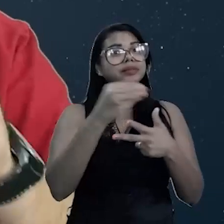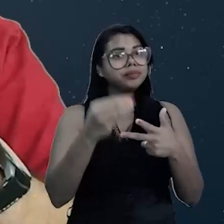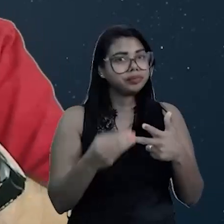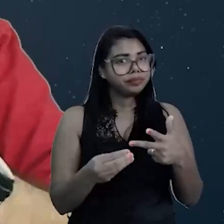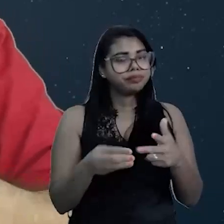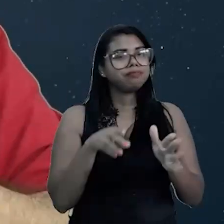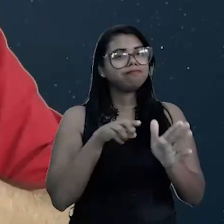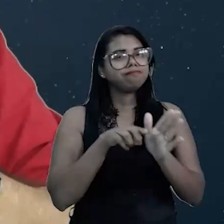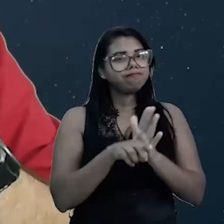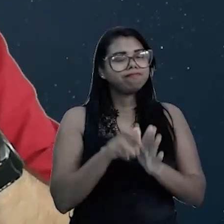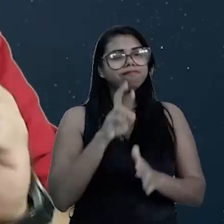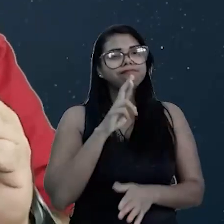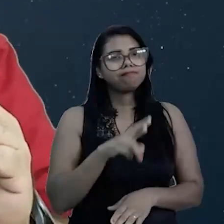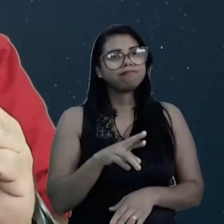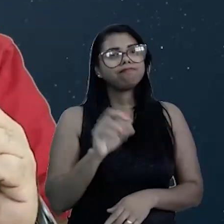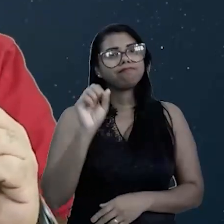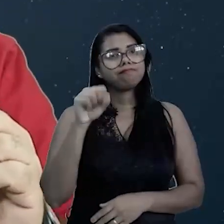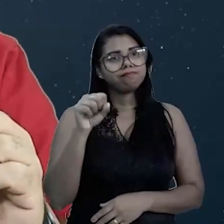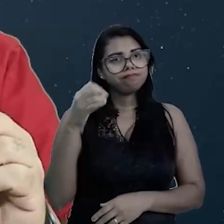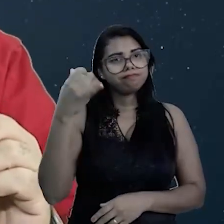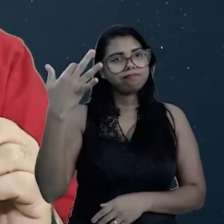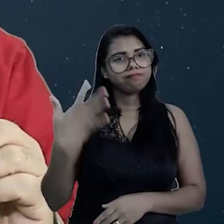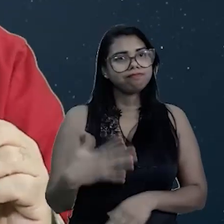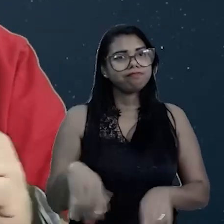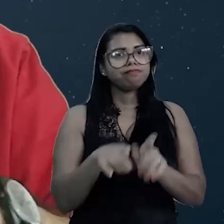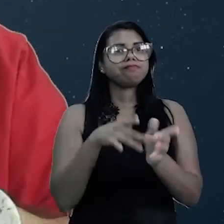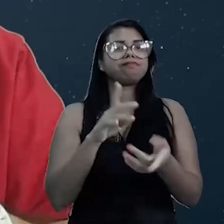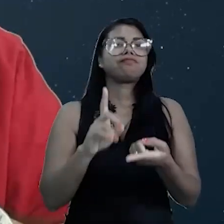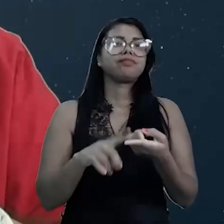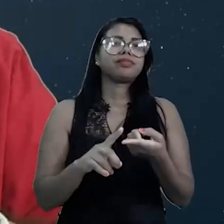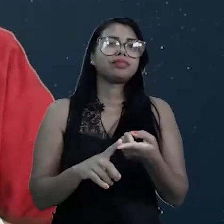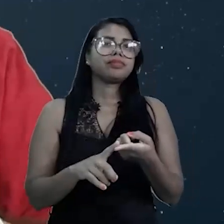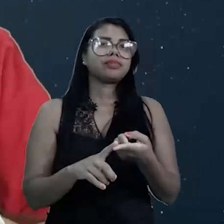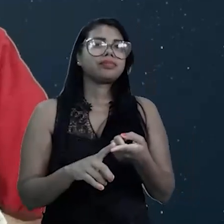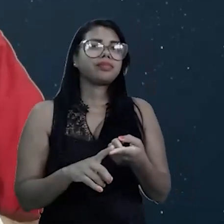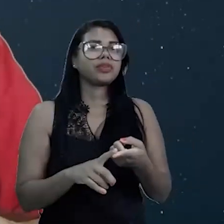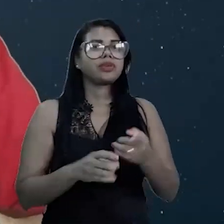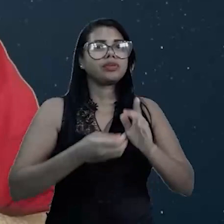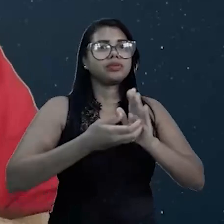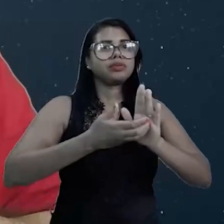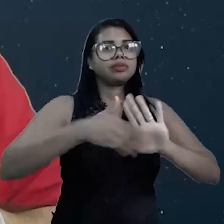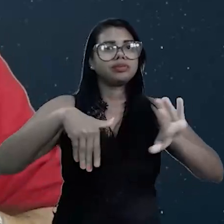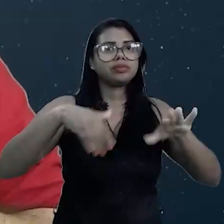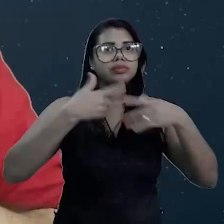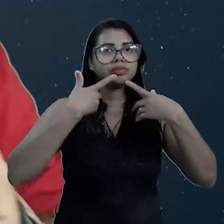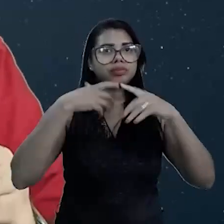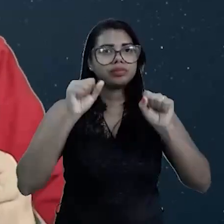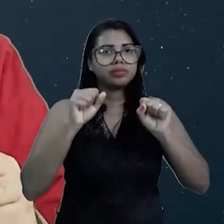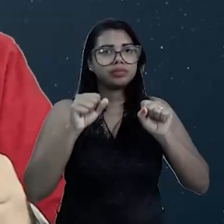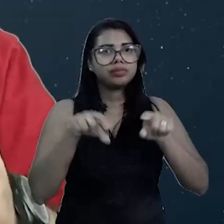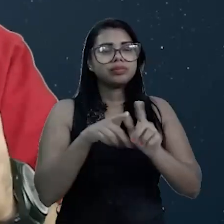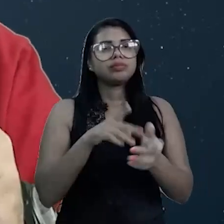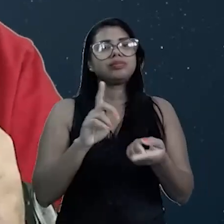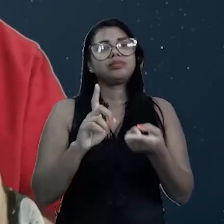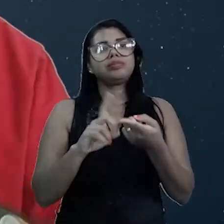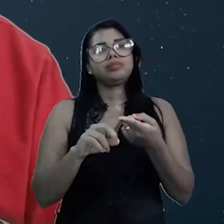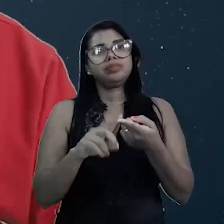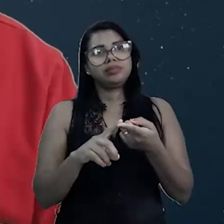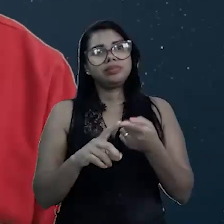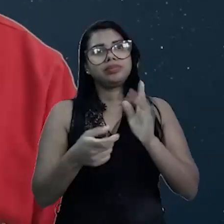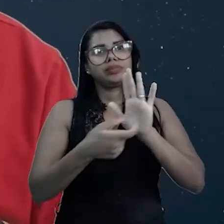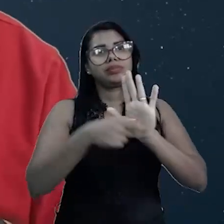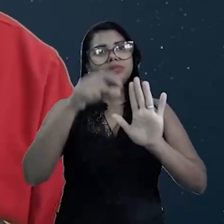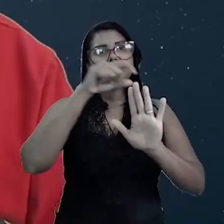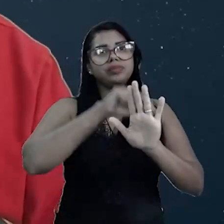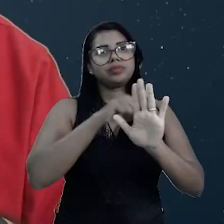aí no comando ele vai falar, ou vai falar da figura de linguagem, ou ele vai falar da chamada silepse. Falou em silepse, você já sabe